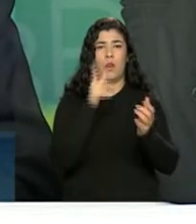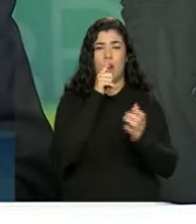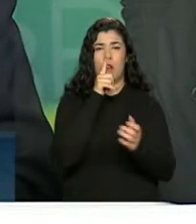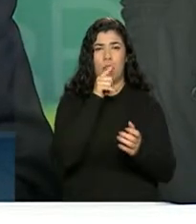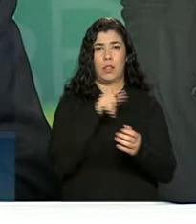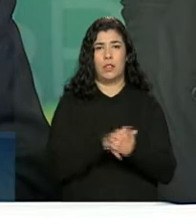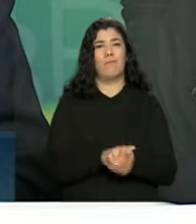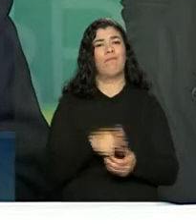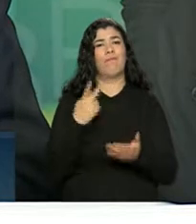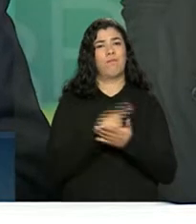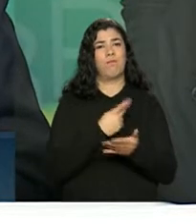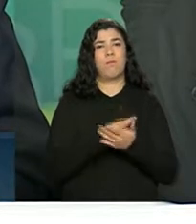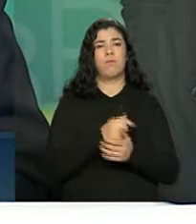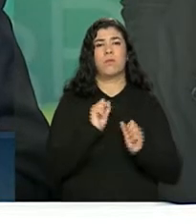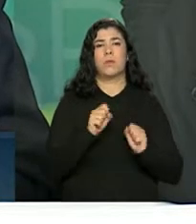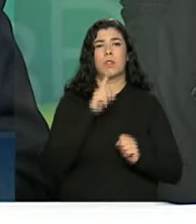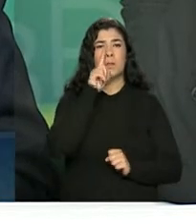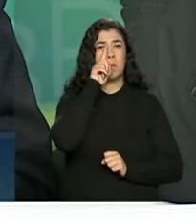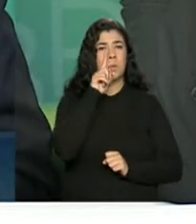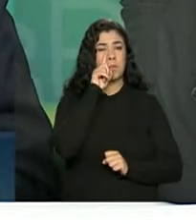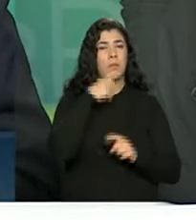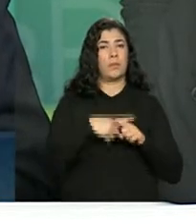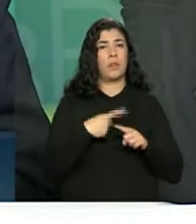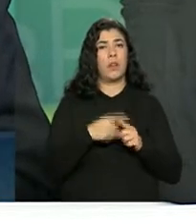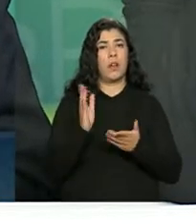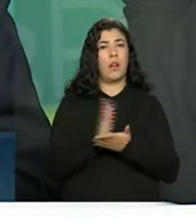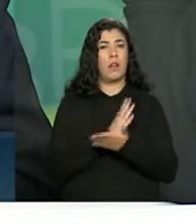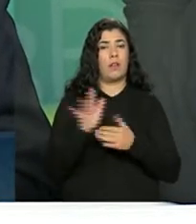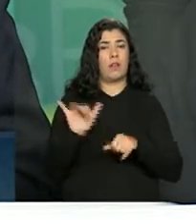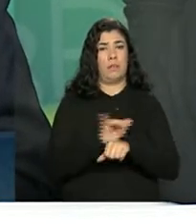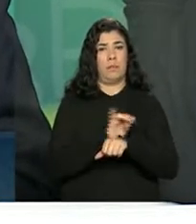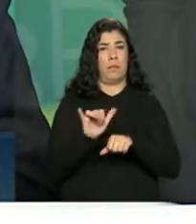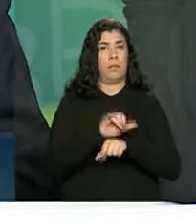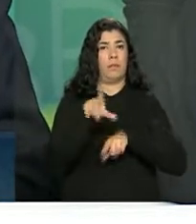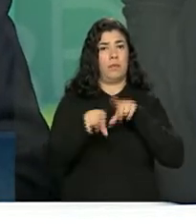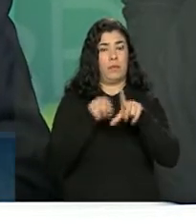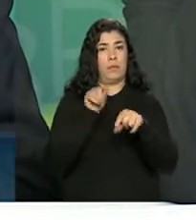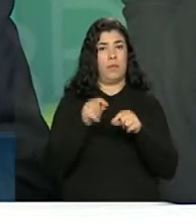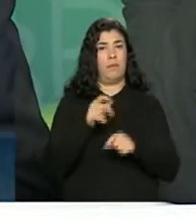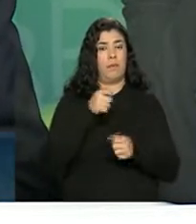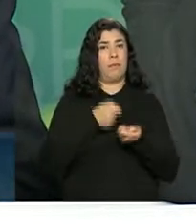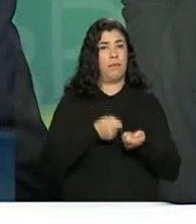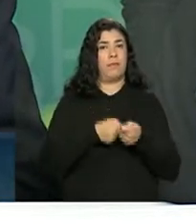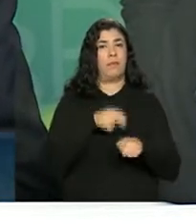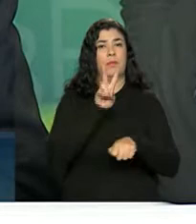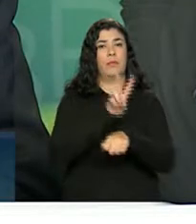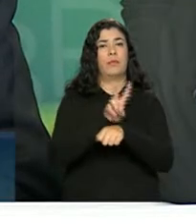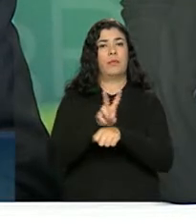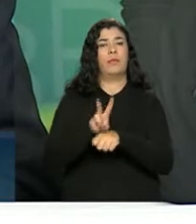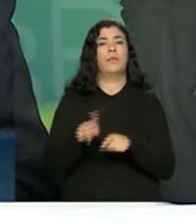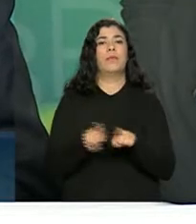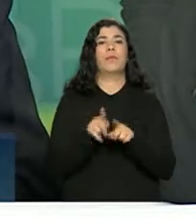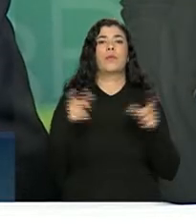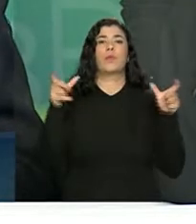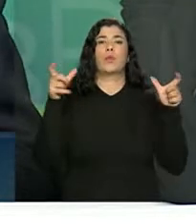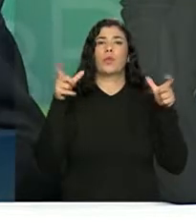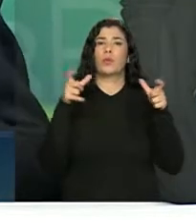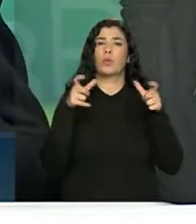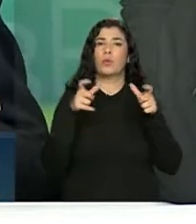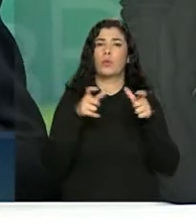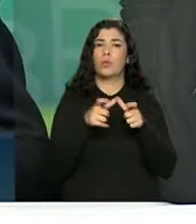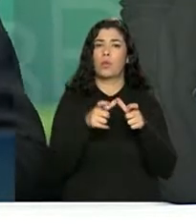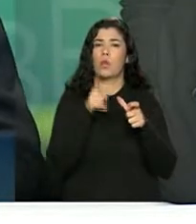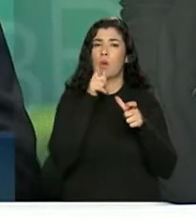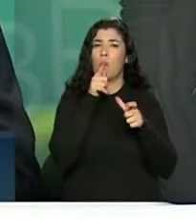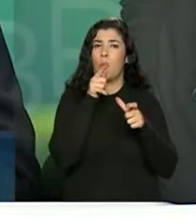medidas que foram adotadas até aqui no controle da redução das vazões